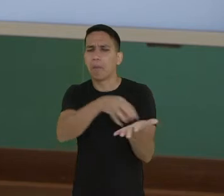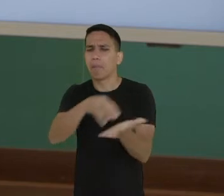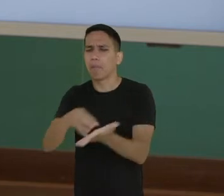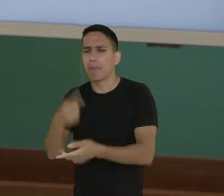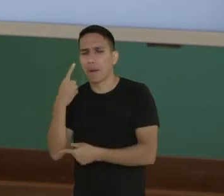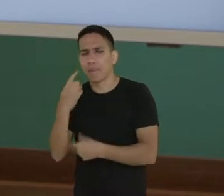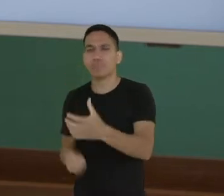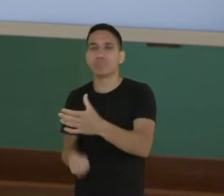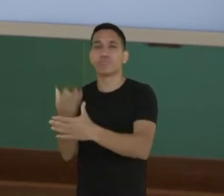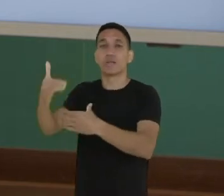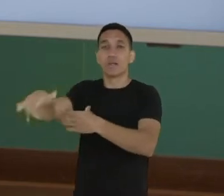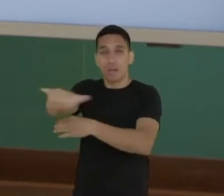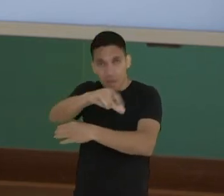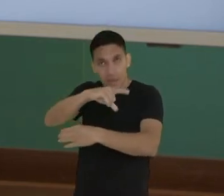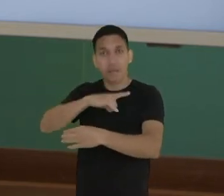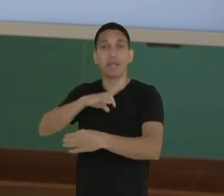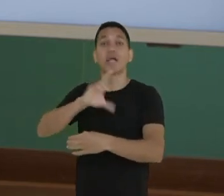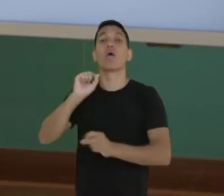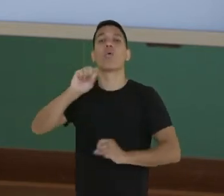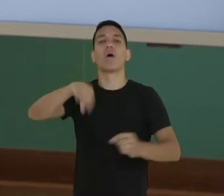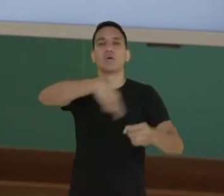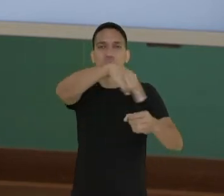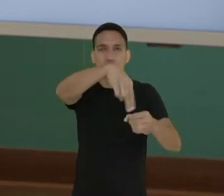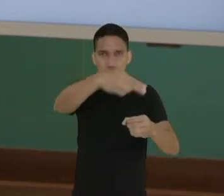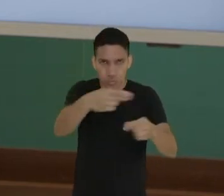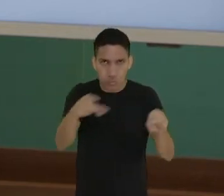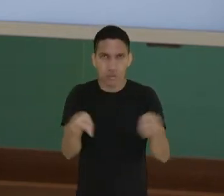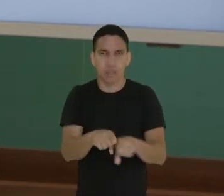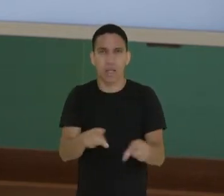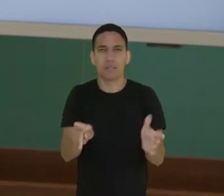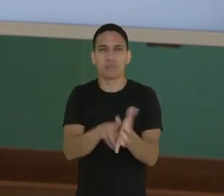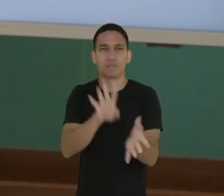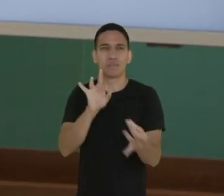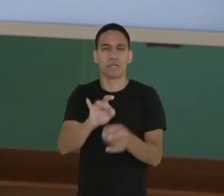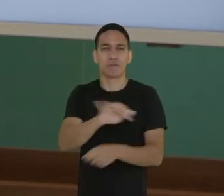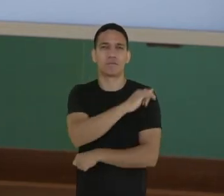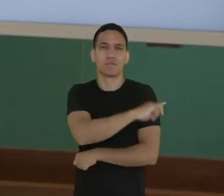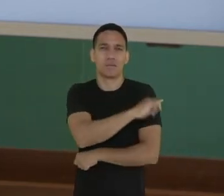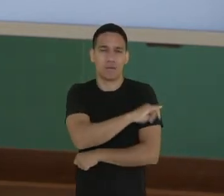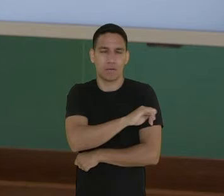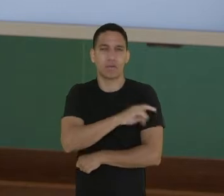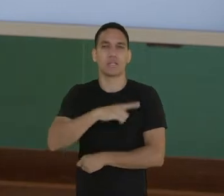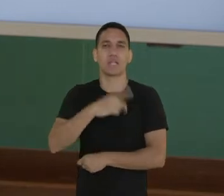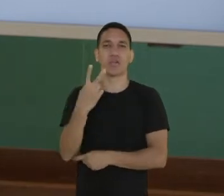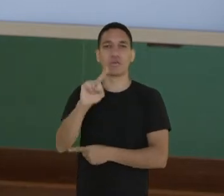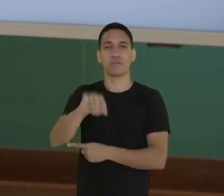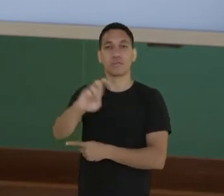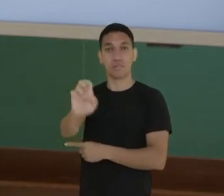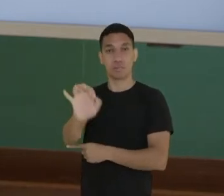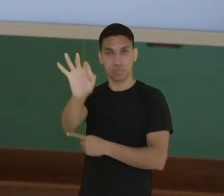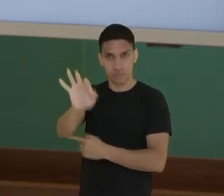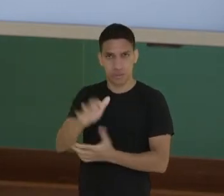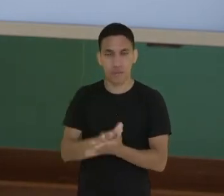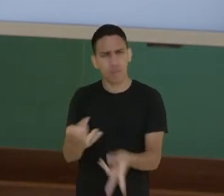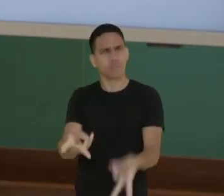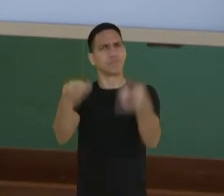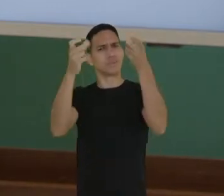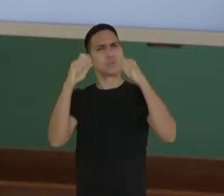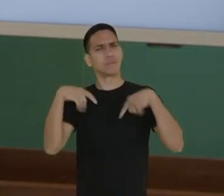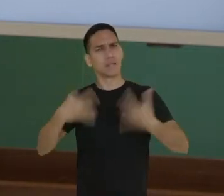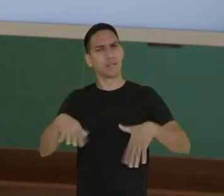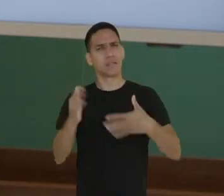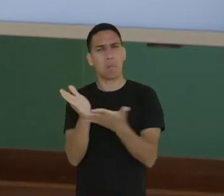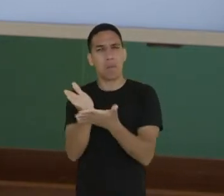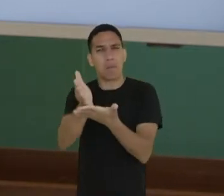elétrica, nós temos a chamada nuclear, né, principalmente em Angra dos Reis, de 2,5%. Então percebam que a nossa